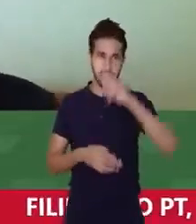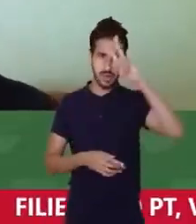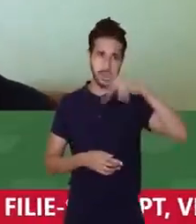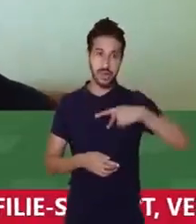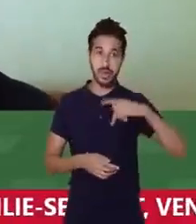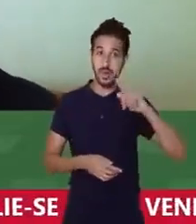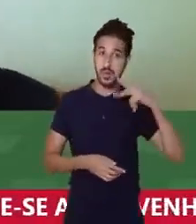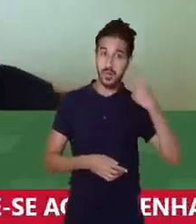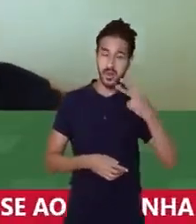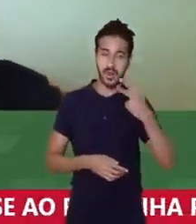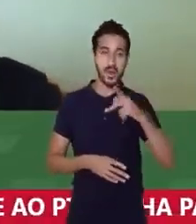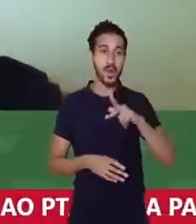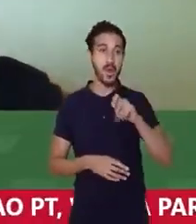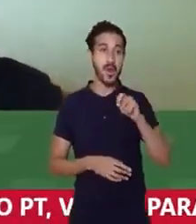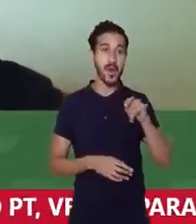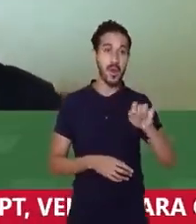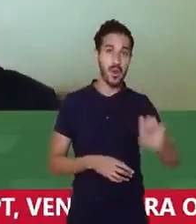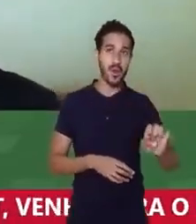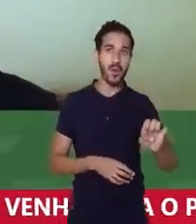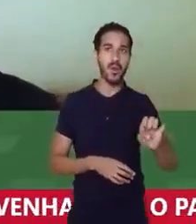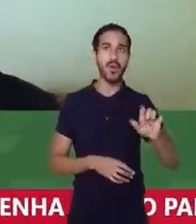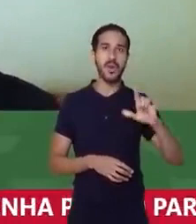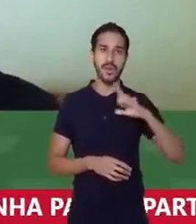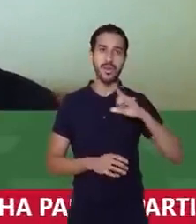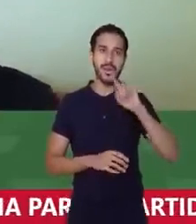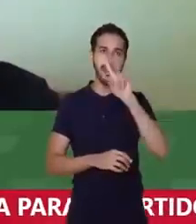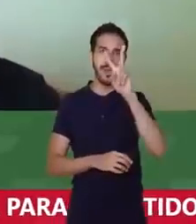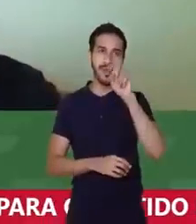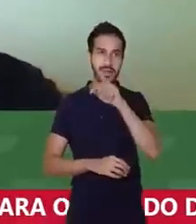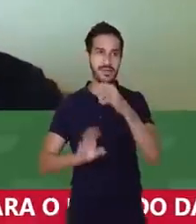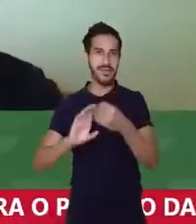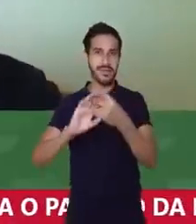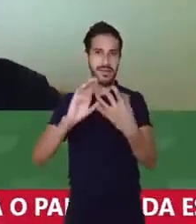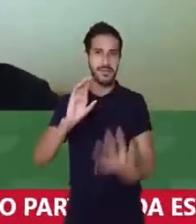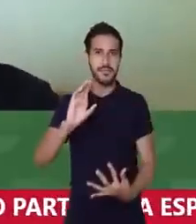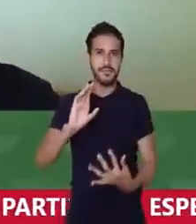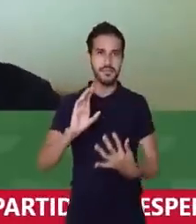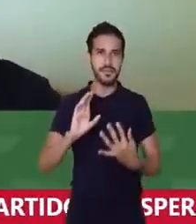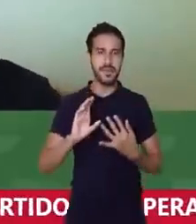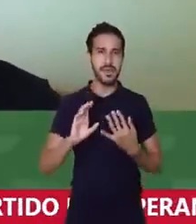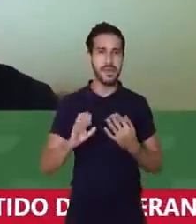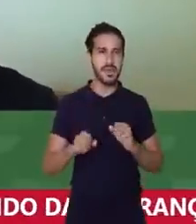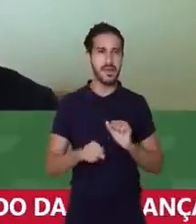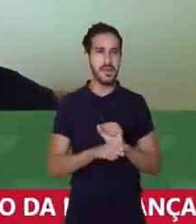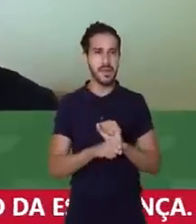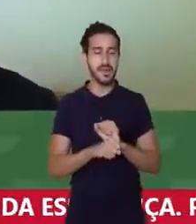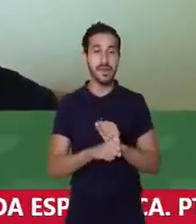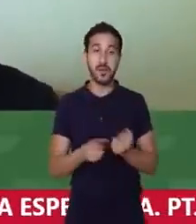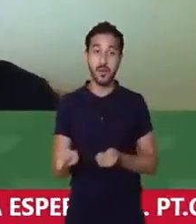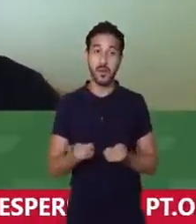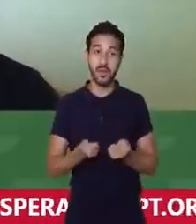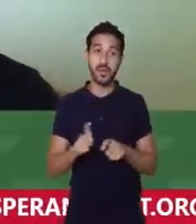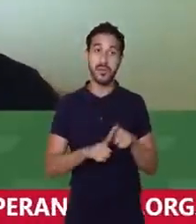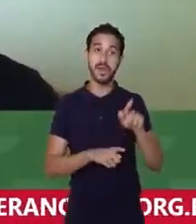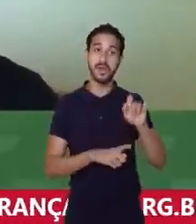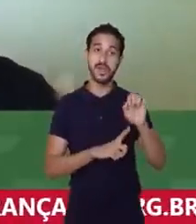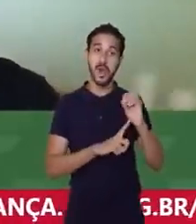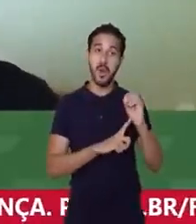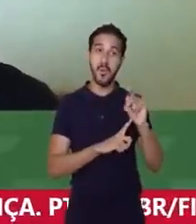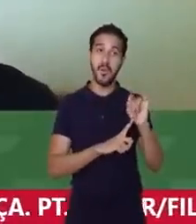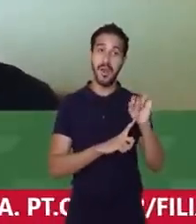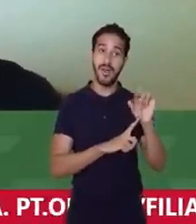política. O golpe, então, teve essa característica de enquadramento. E geopoliticamente, por